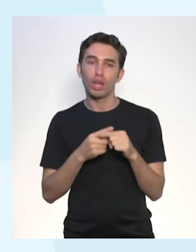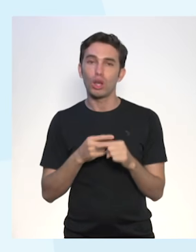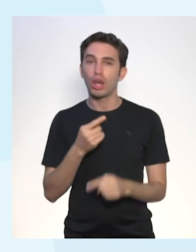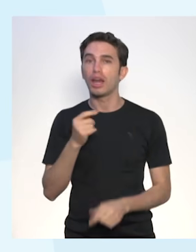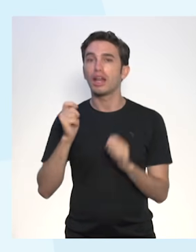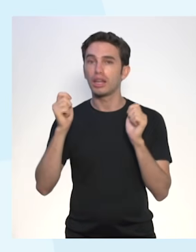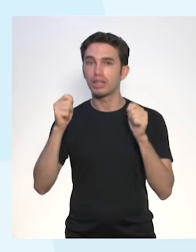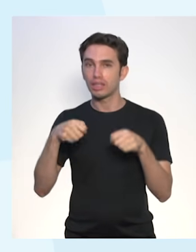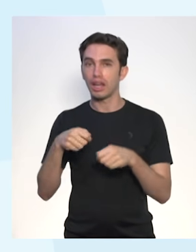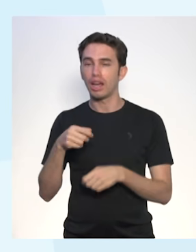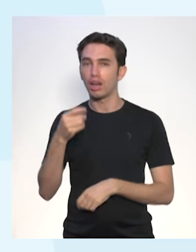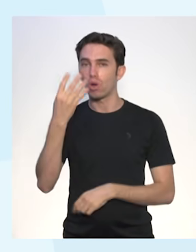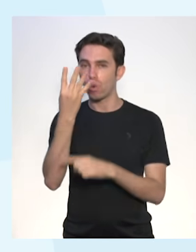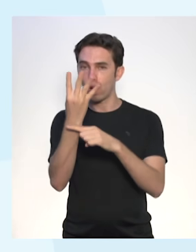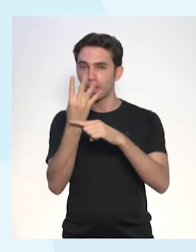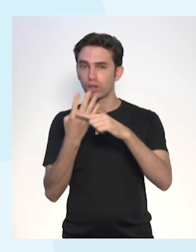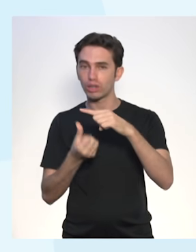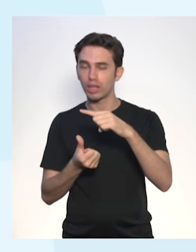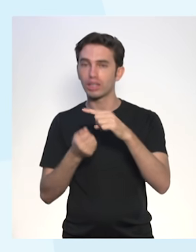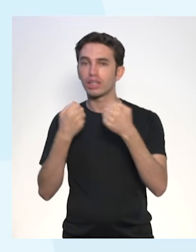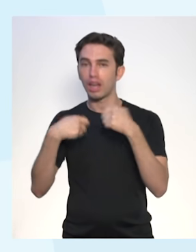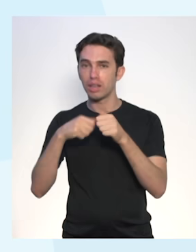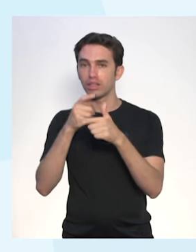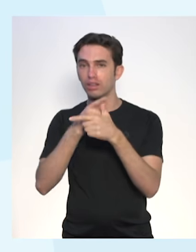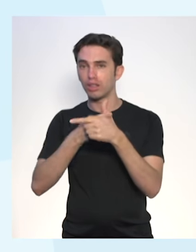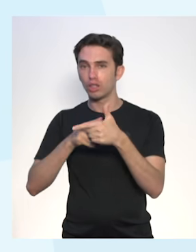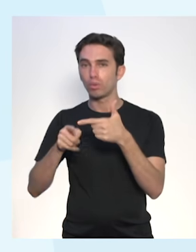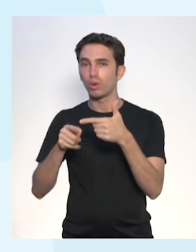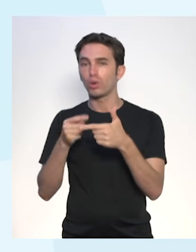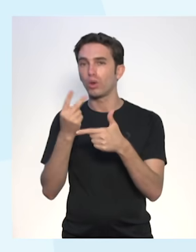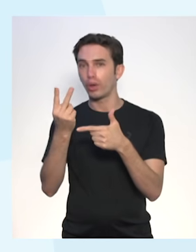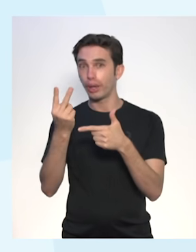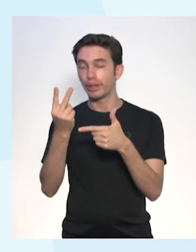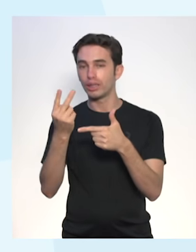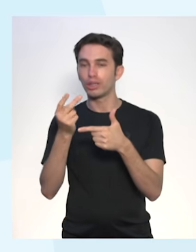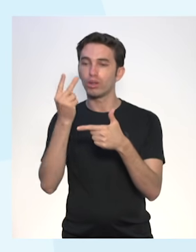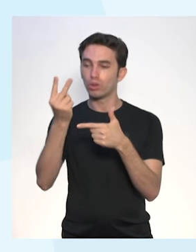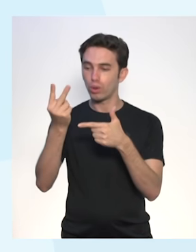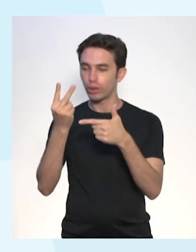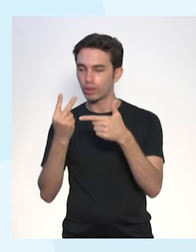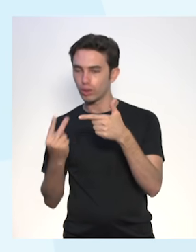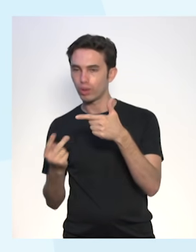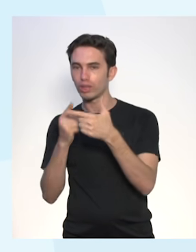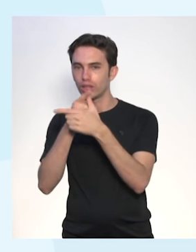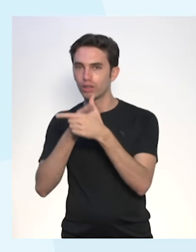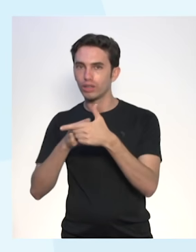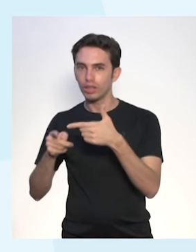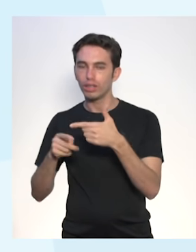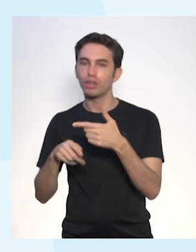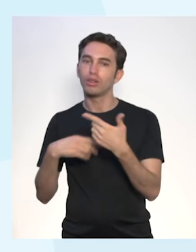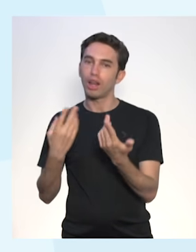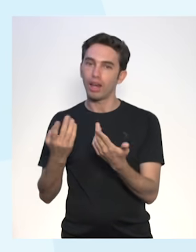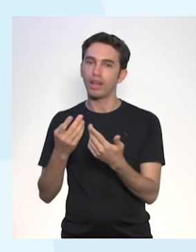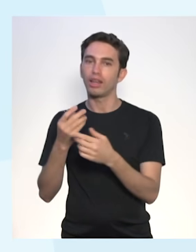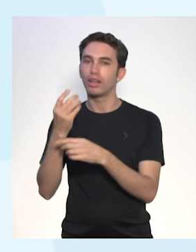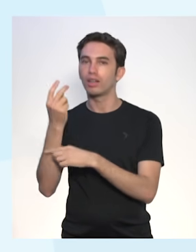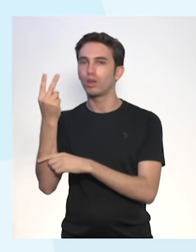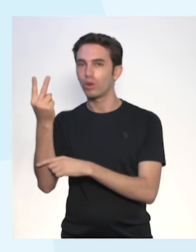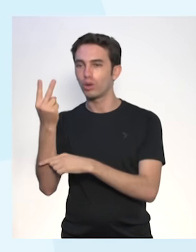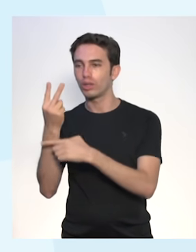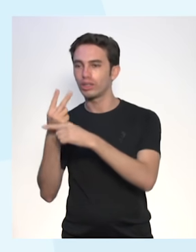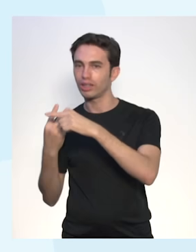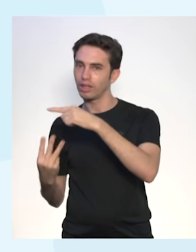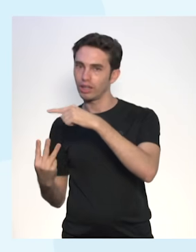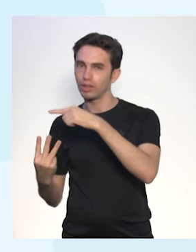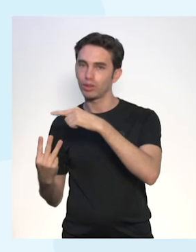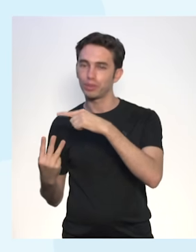ser dividido por 2. Sim. Então, eu vou dividir por 2 em cima e embaixo também. Agora sim, Osmar, olha lá. 2